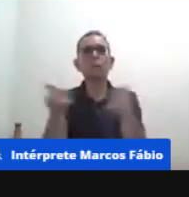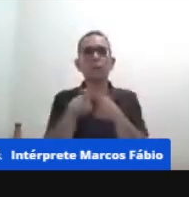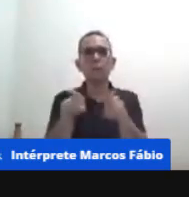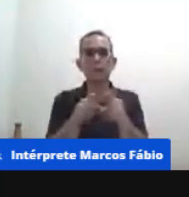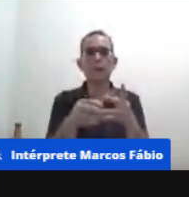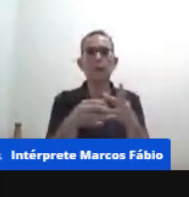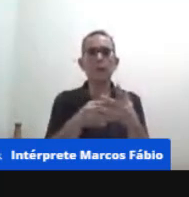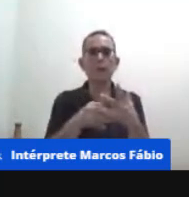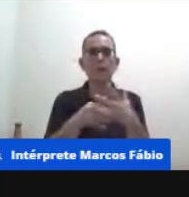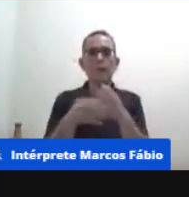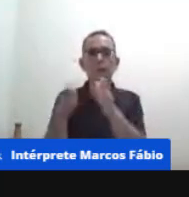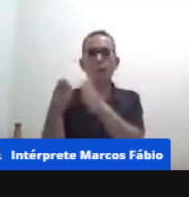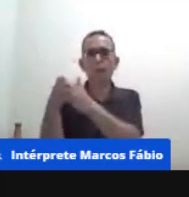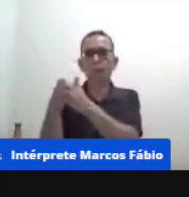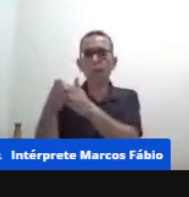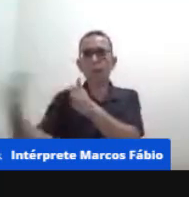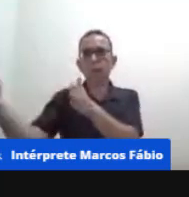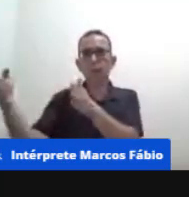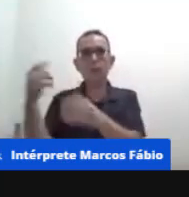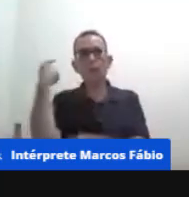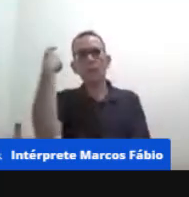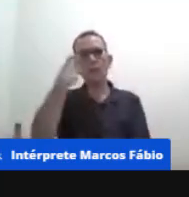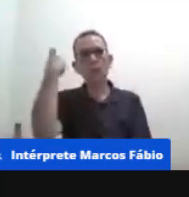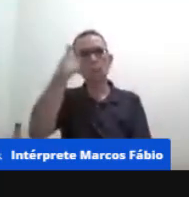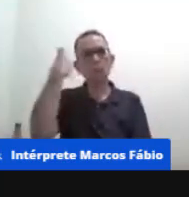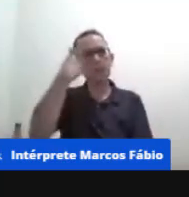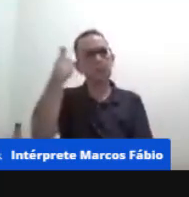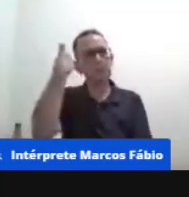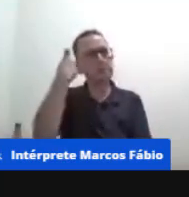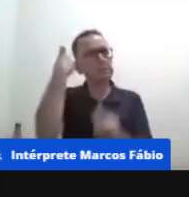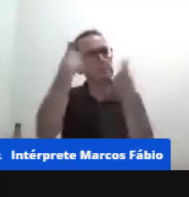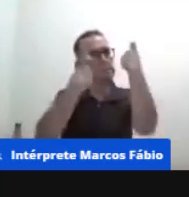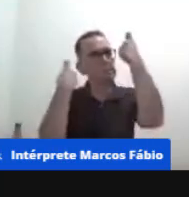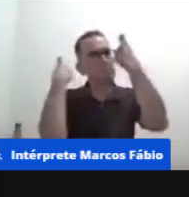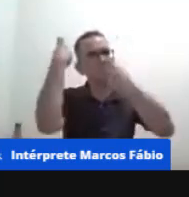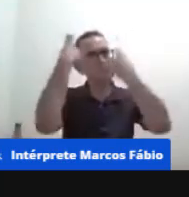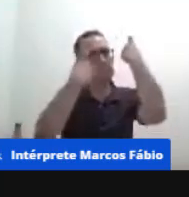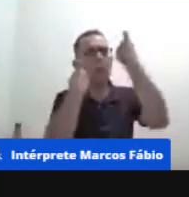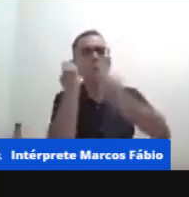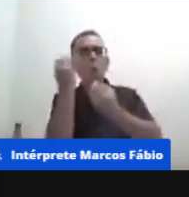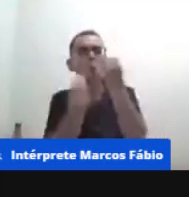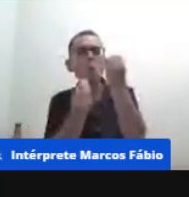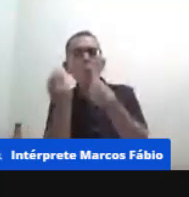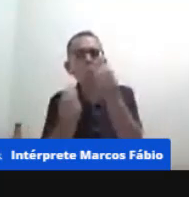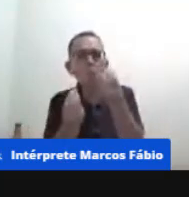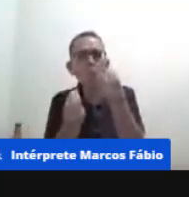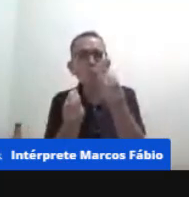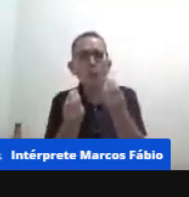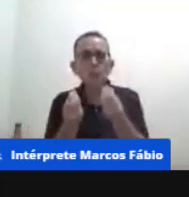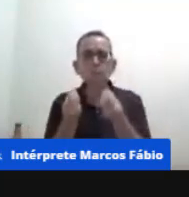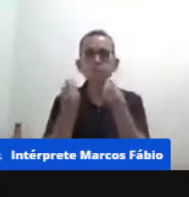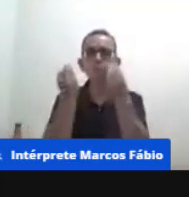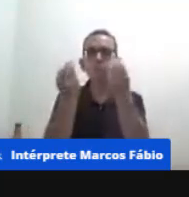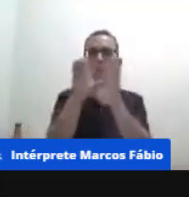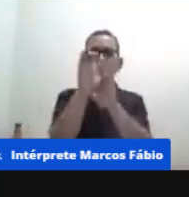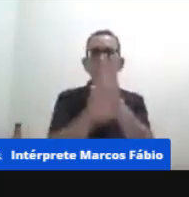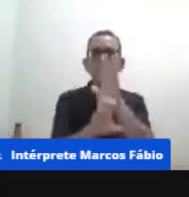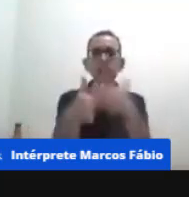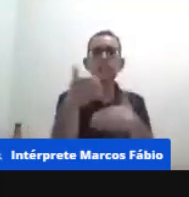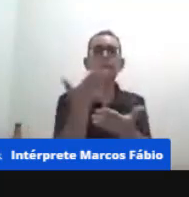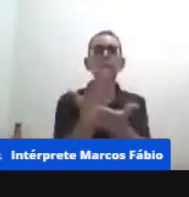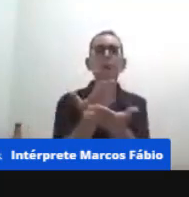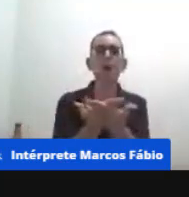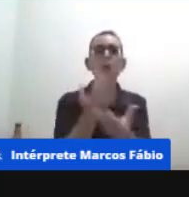essa proposta de preocupação em como adequar esse conteúdo de sala de aula, de como adequar